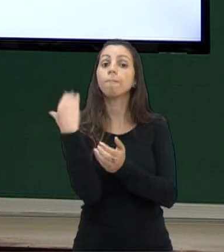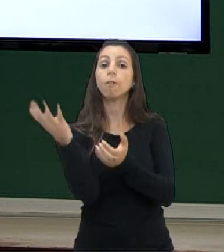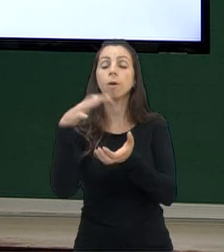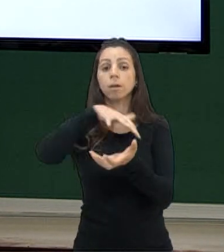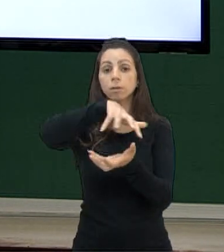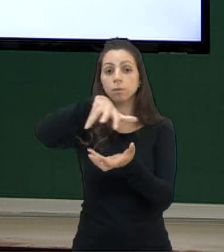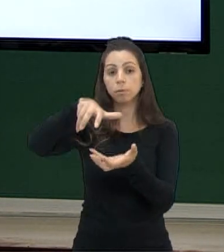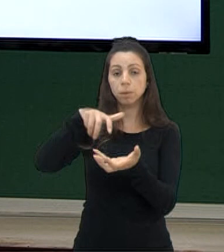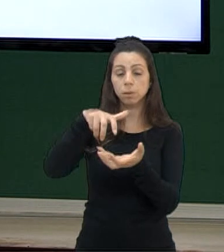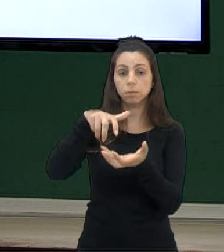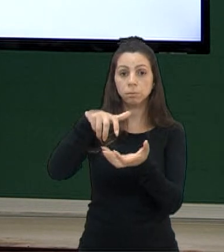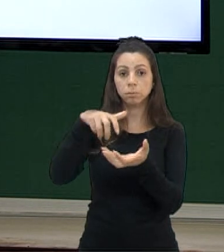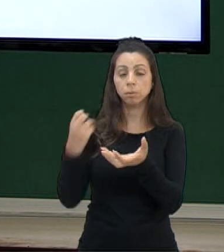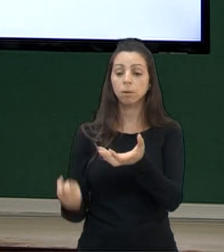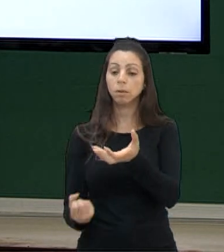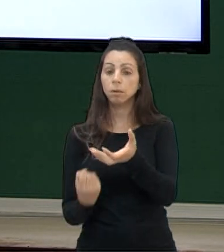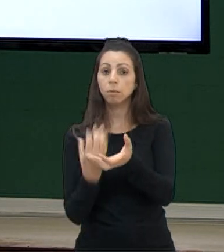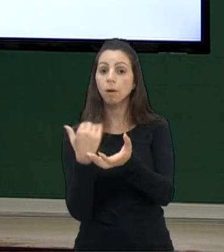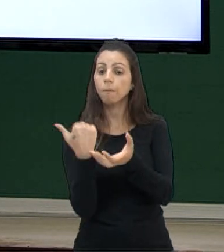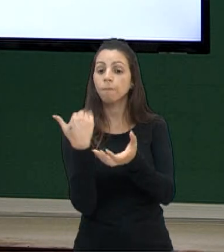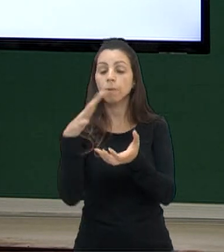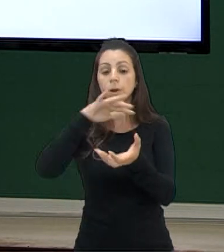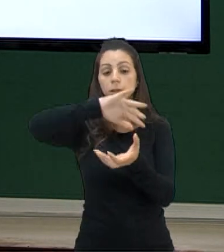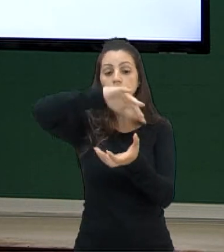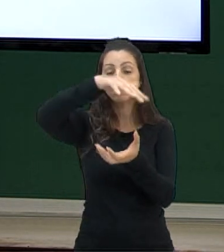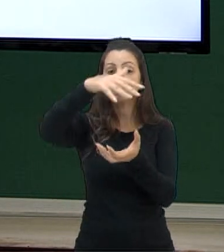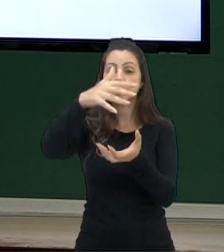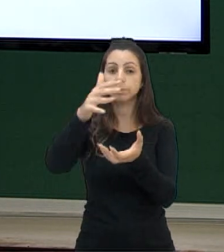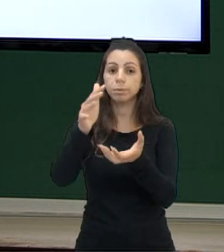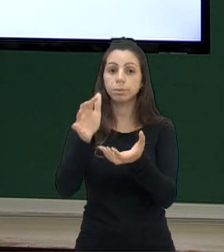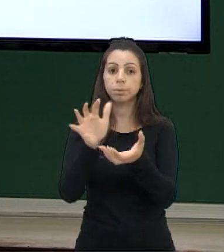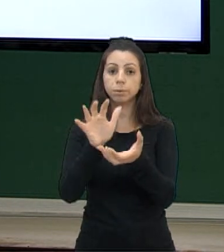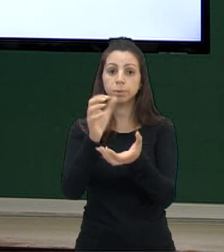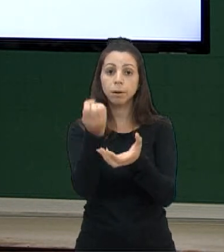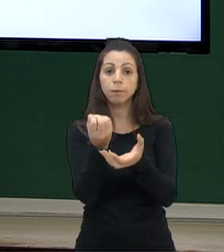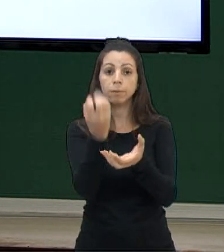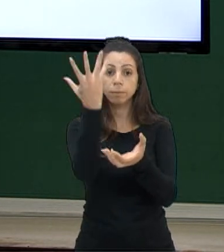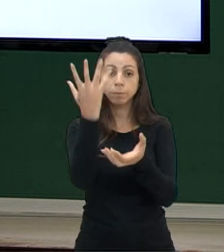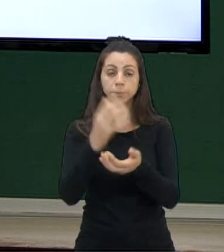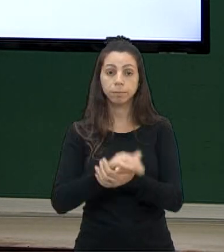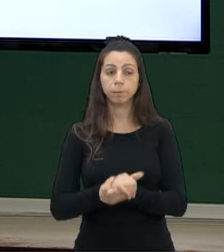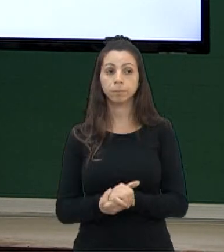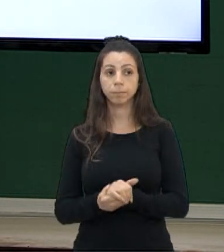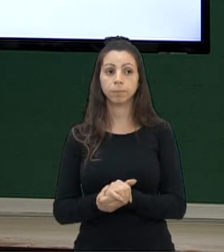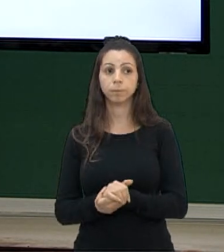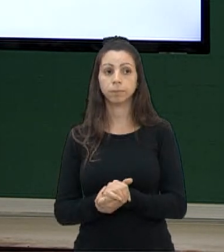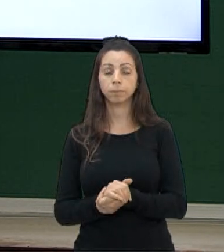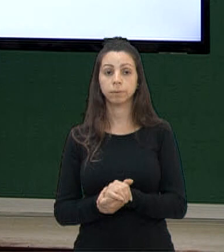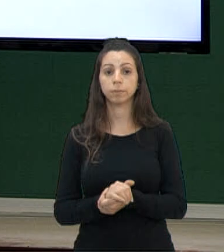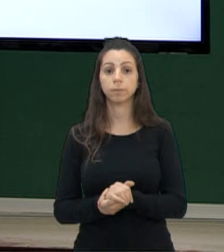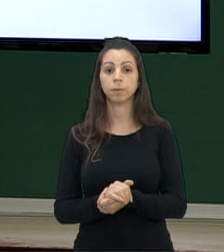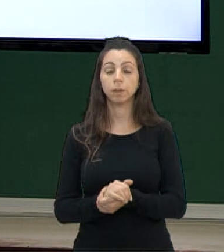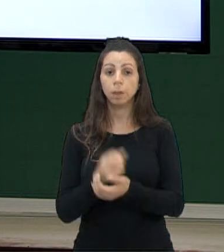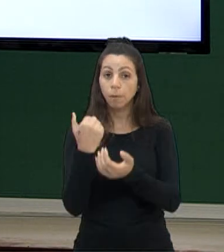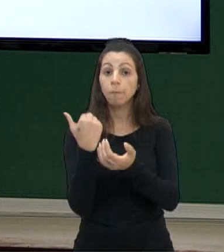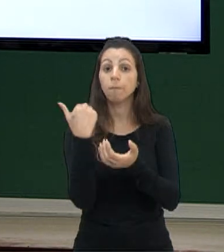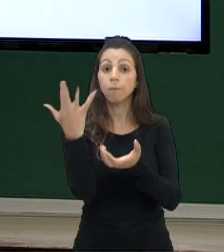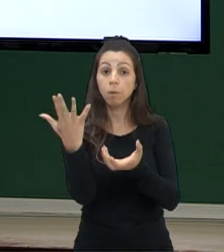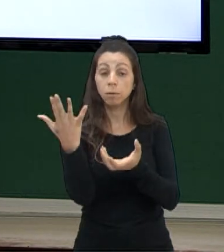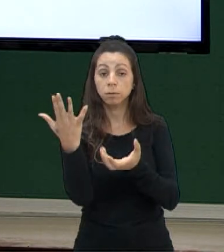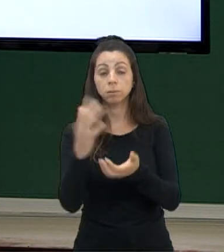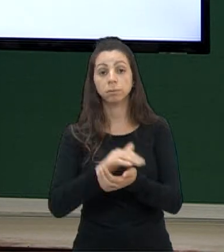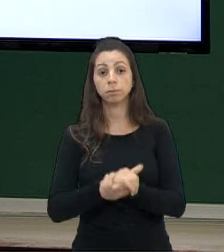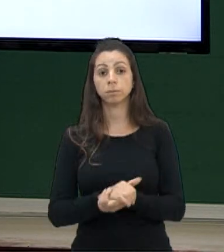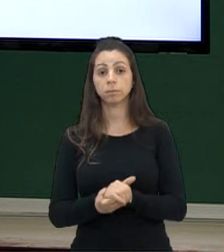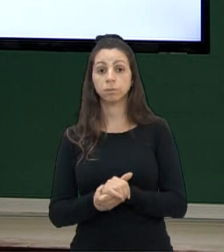eles têm a sua origem na superfície do planeta. Então, agentes exógenos são os agentes externos.